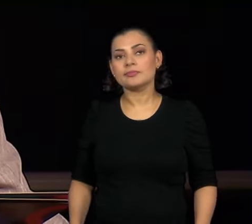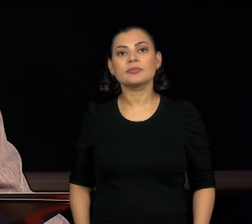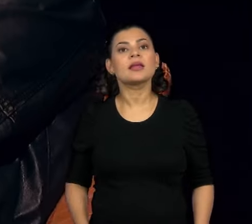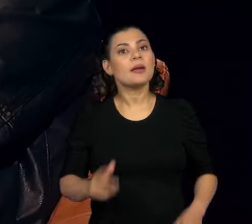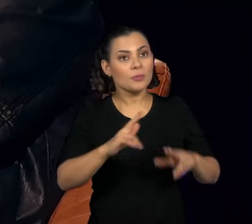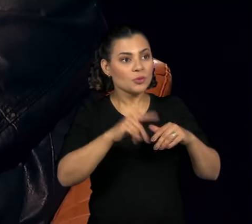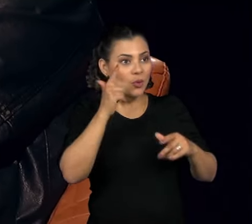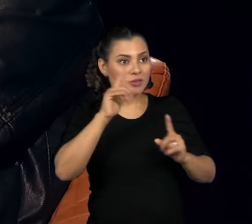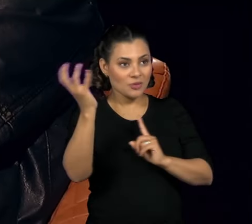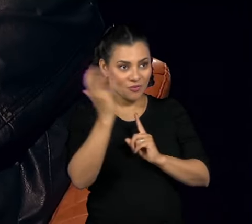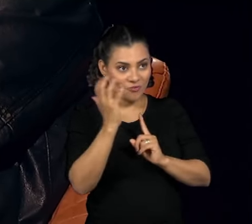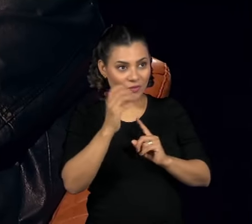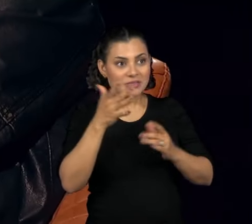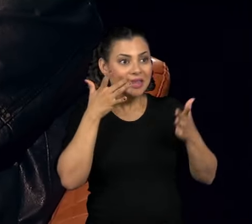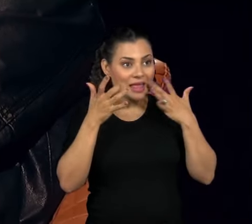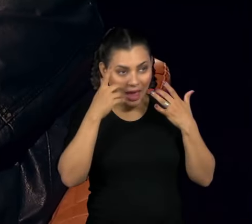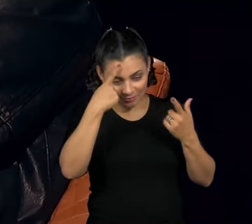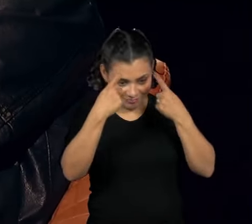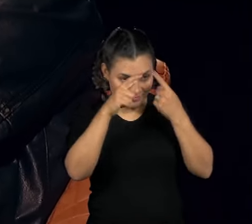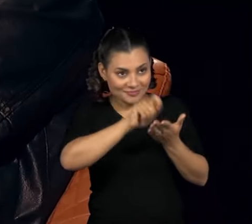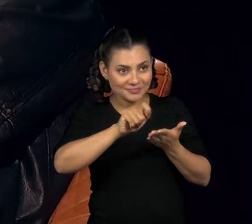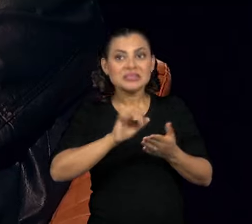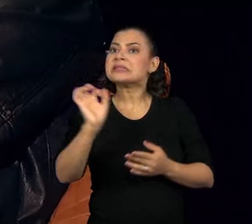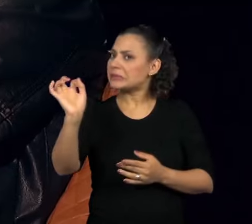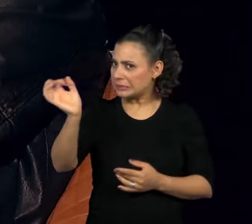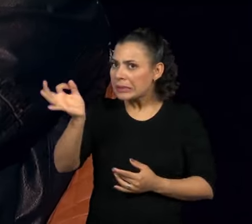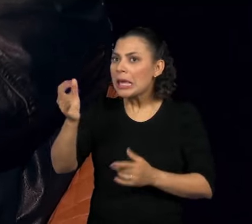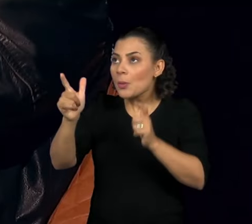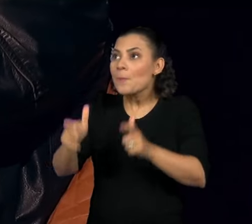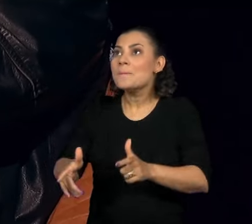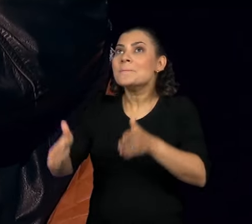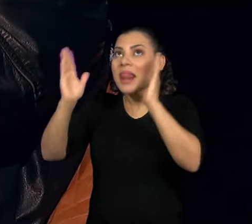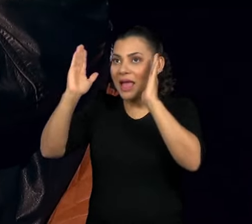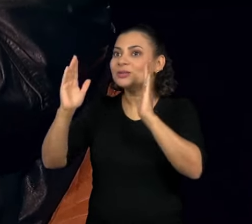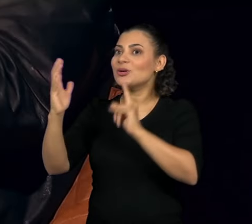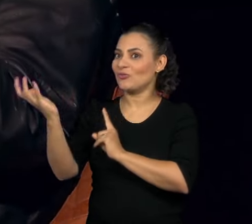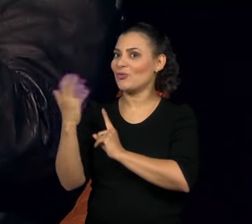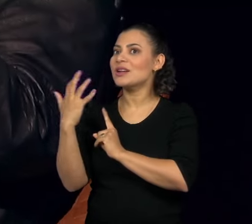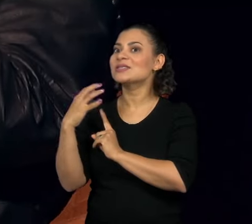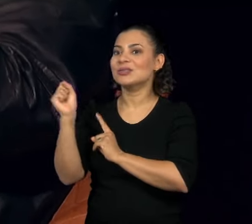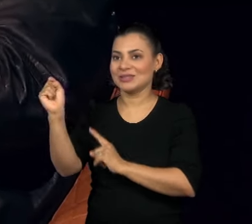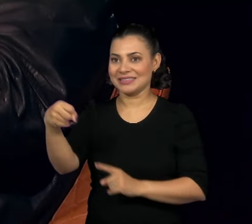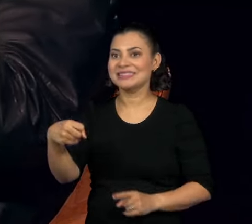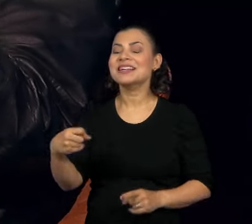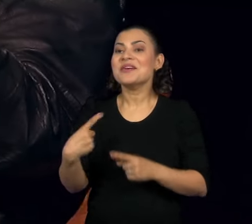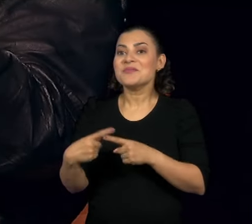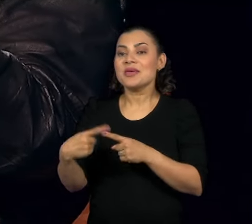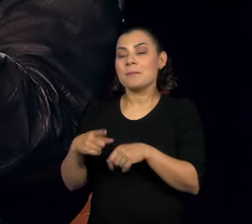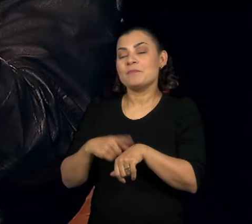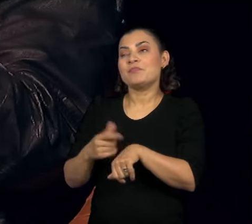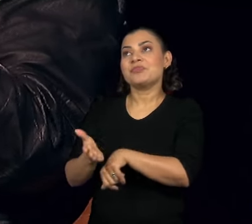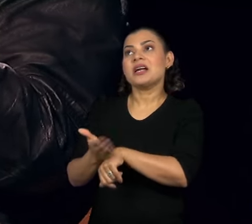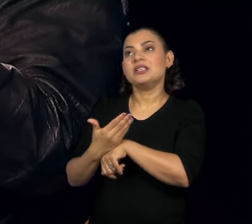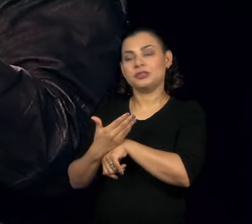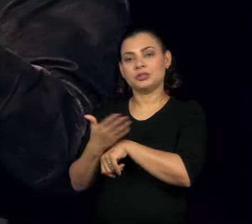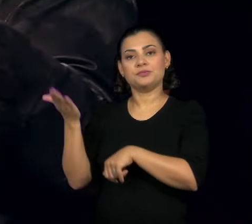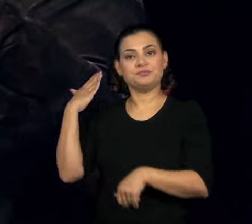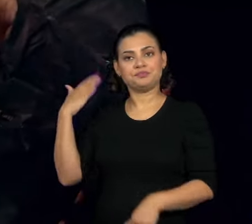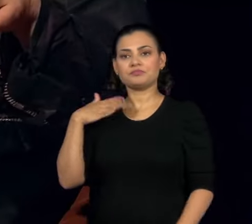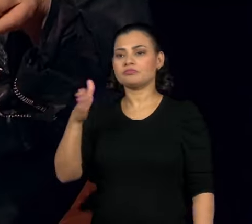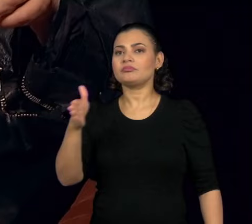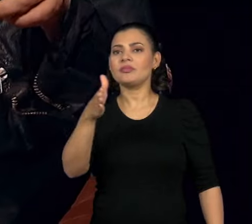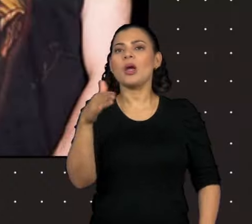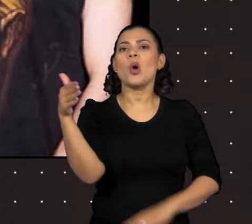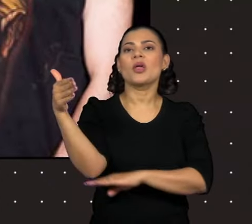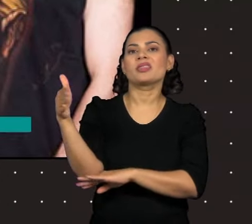né? Sim, claro, claro. Sim. O Hotel Lancaster, eu me inspirei um pouco antes, né, nessa tour que eu fazia desses